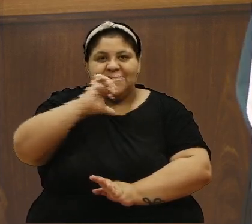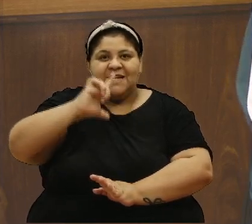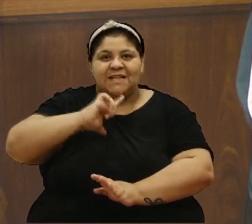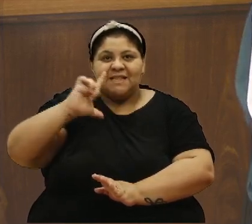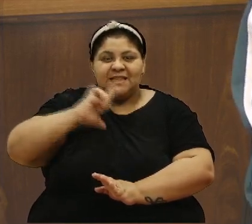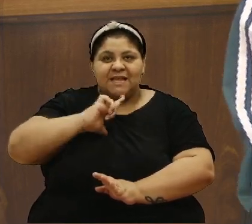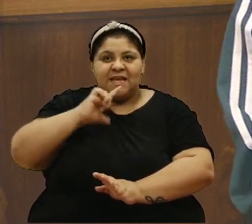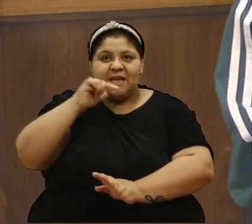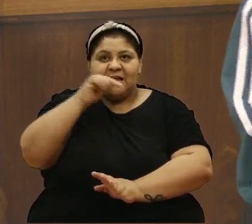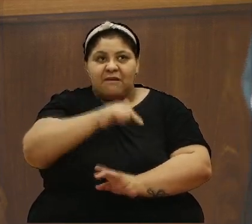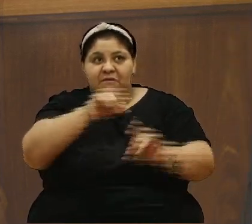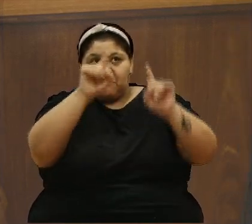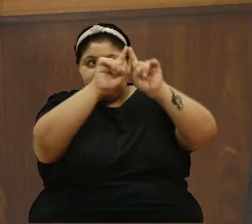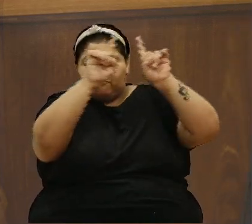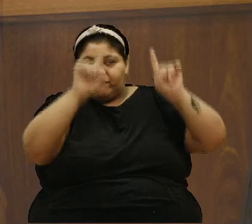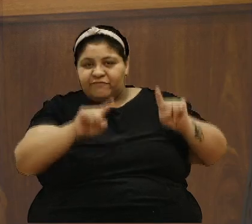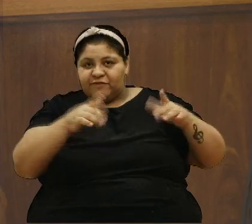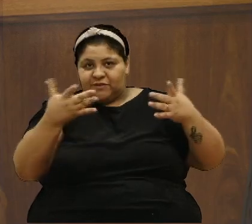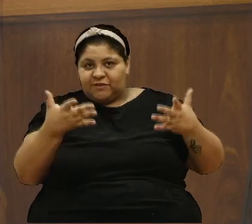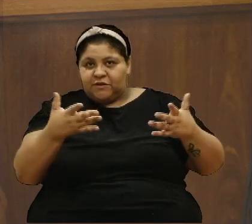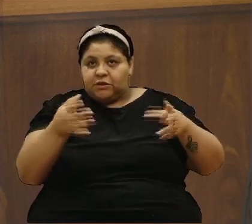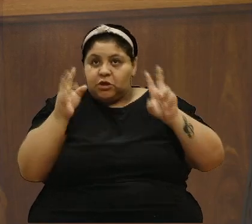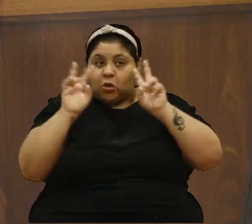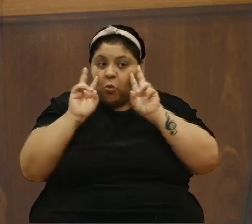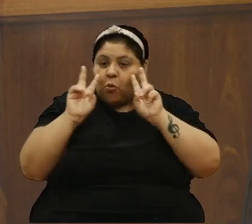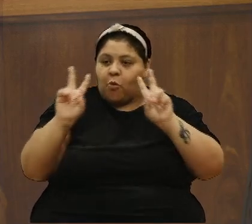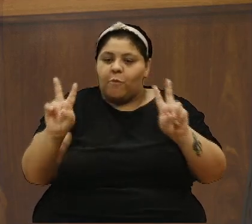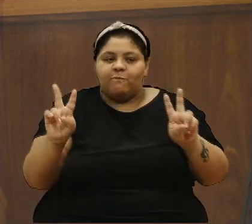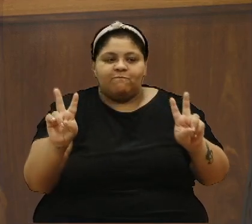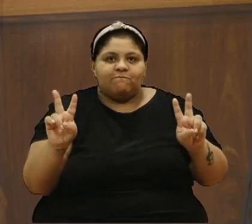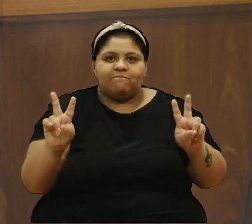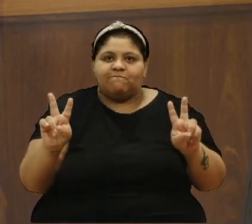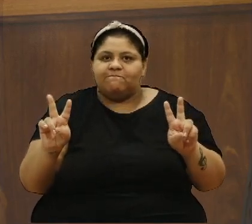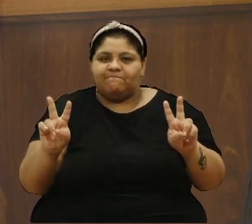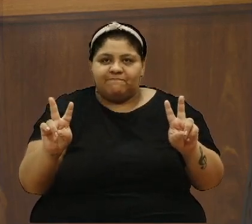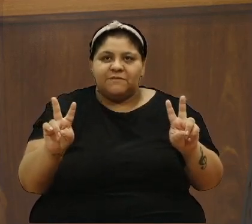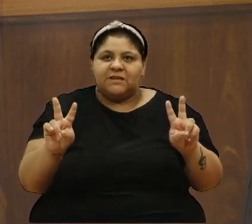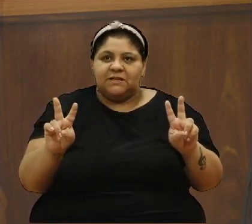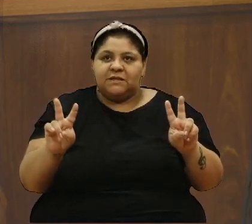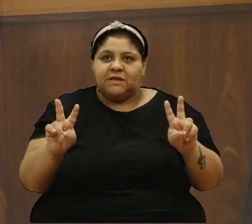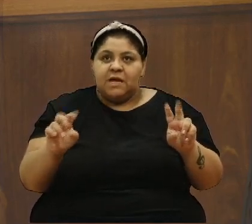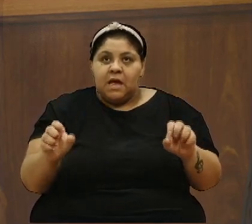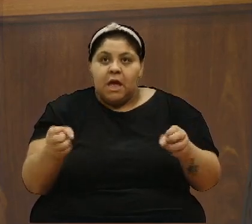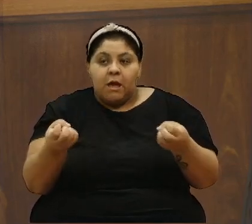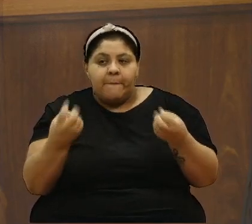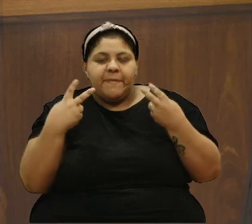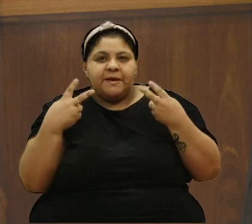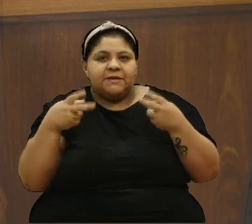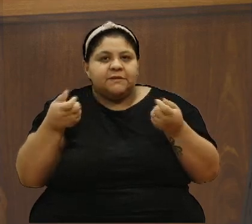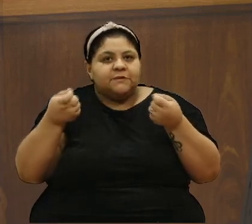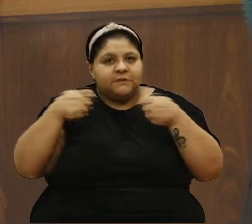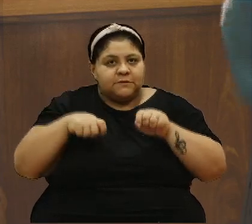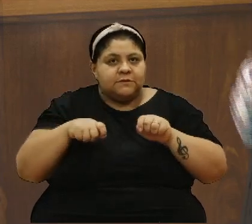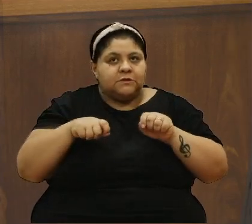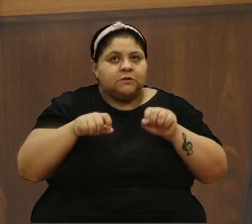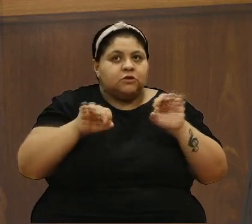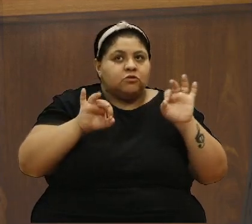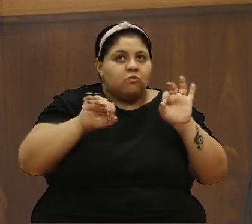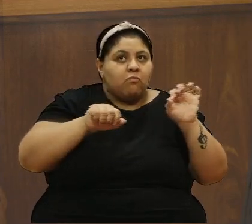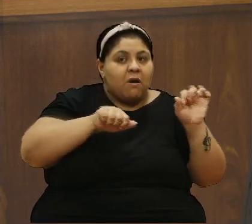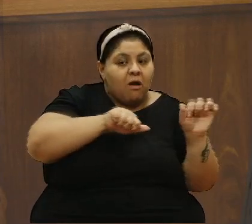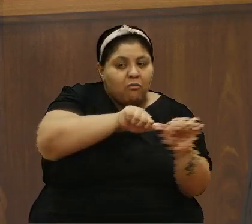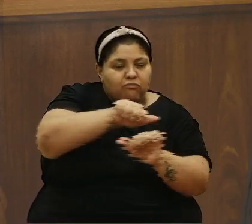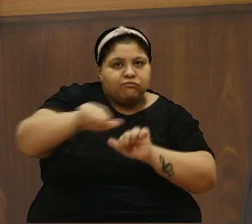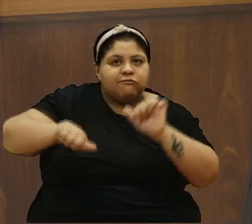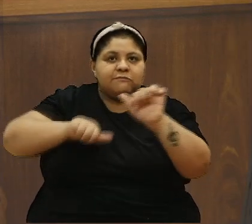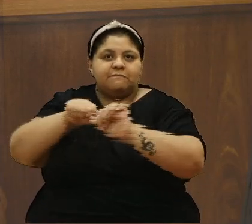aquele efetivo. Então, olhar para essa questão é olhar para, de fato, a necessidade de uma reorganização do